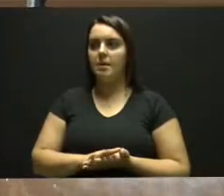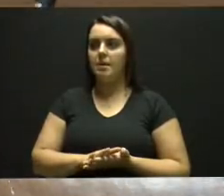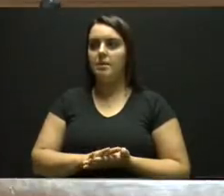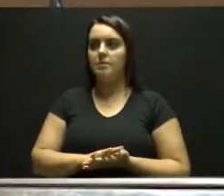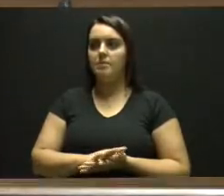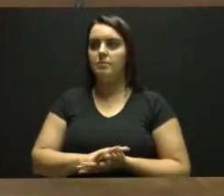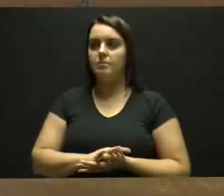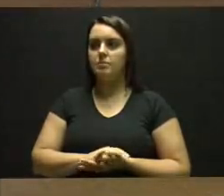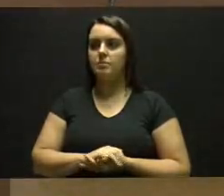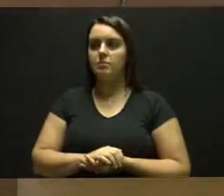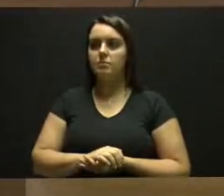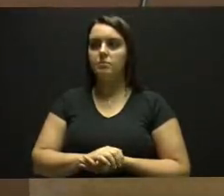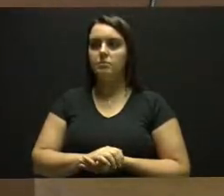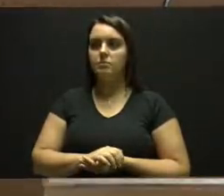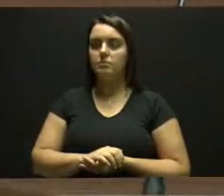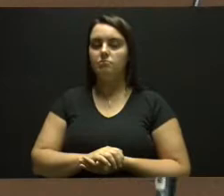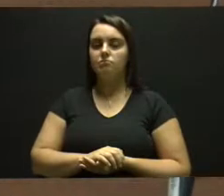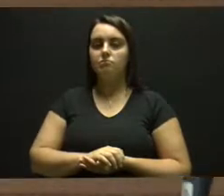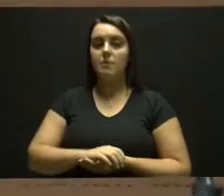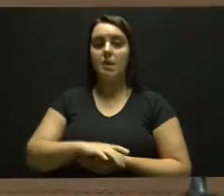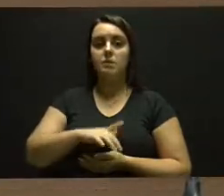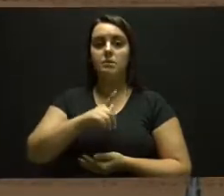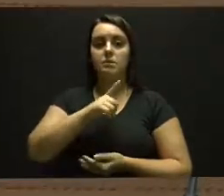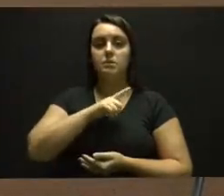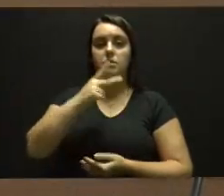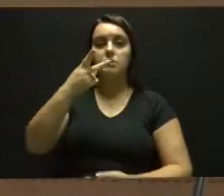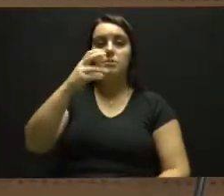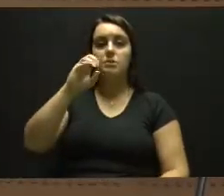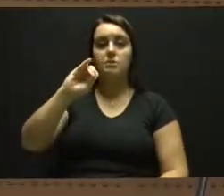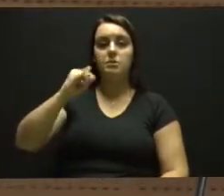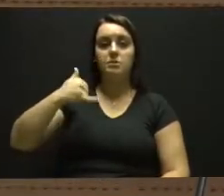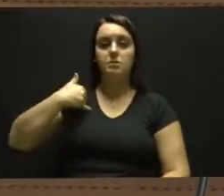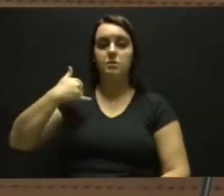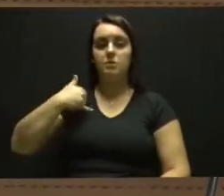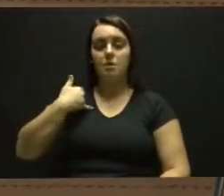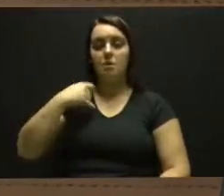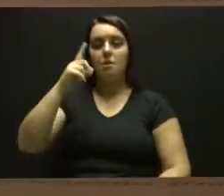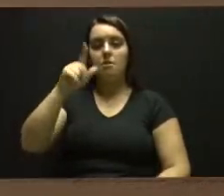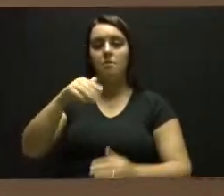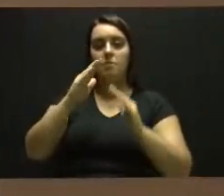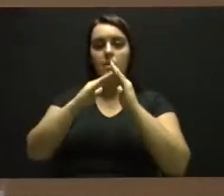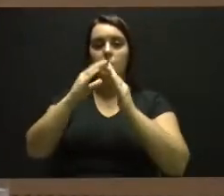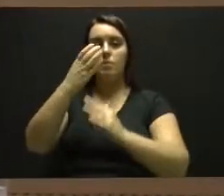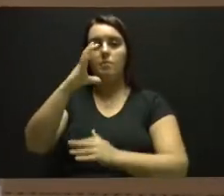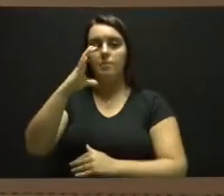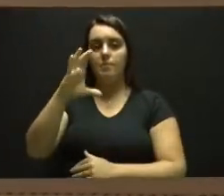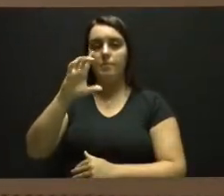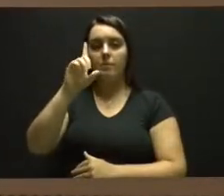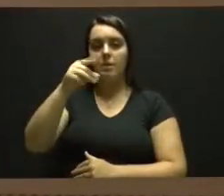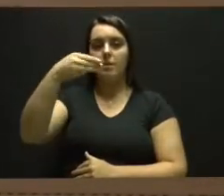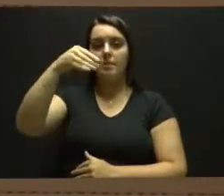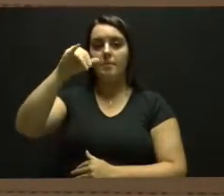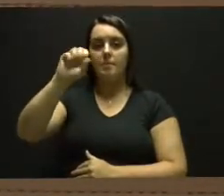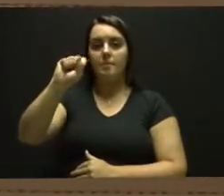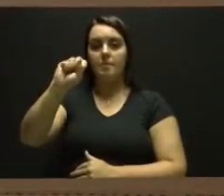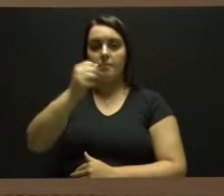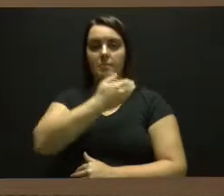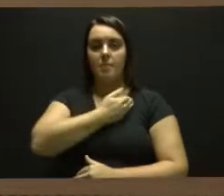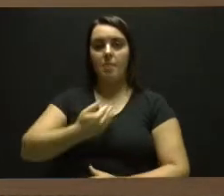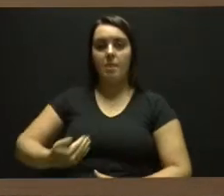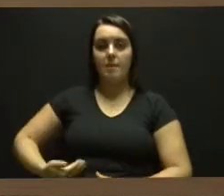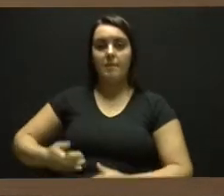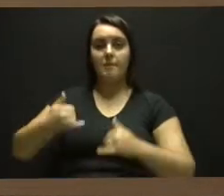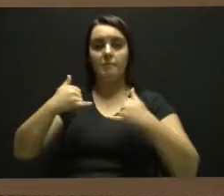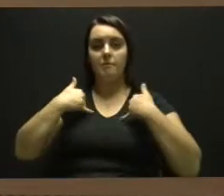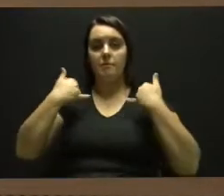ainda em 20 anos e moradora da cidade de cubatão a jovem miss regional bs brasil fechou